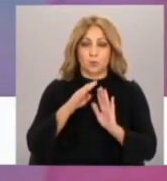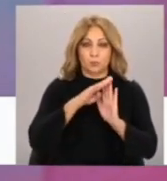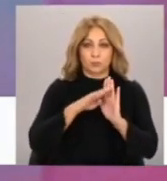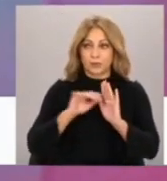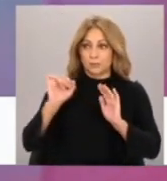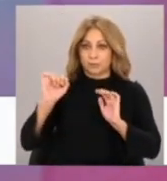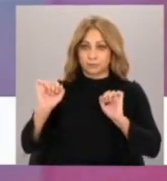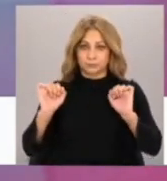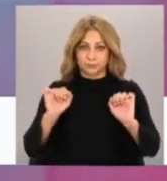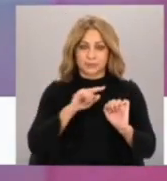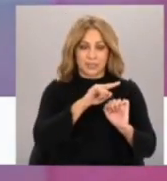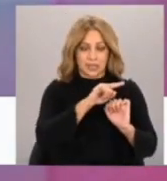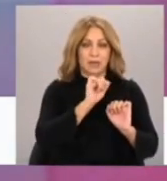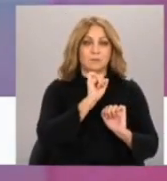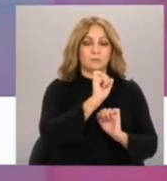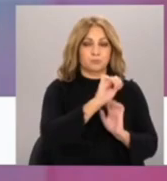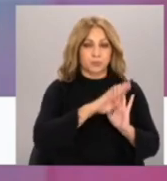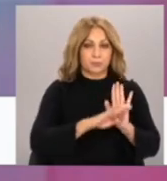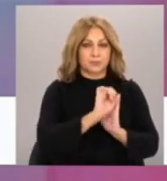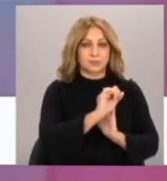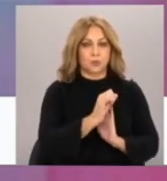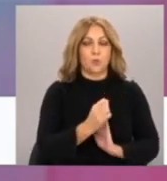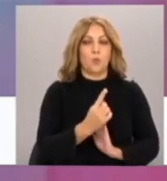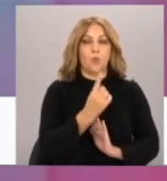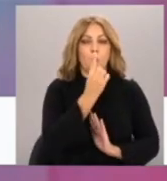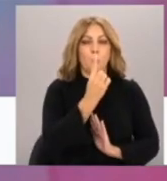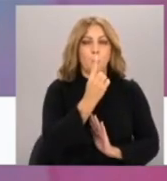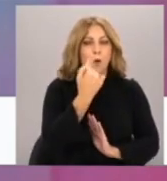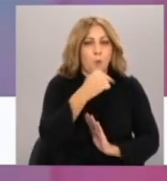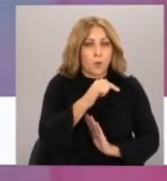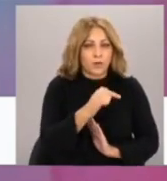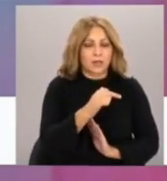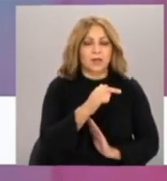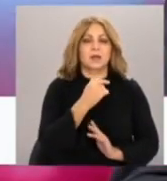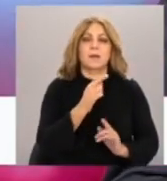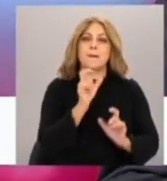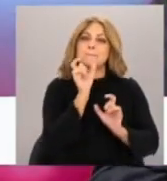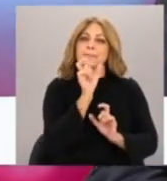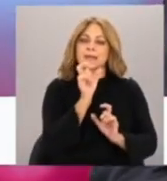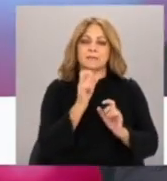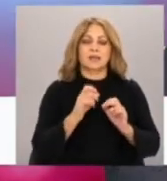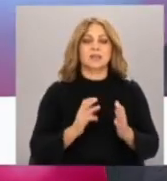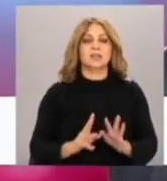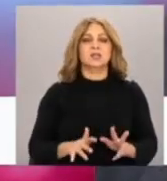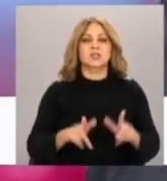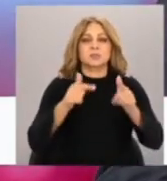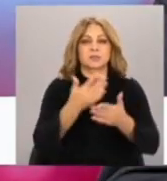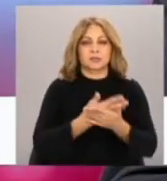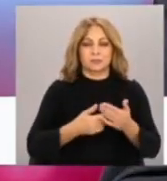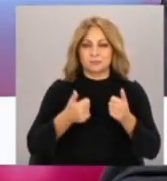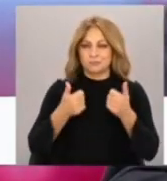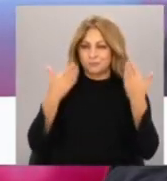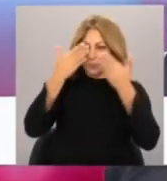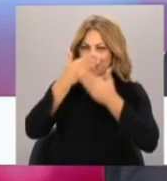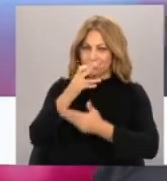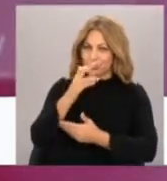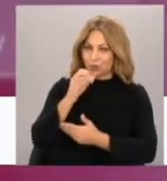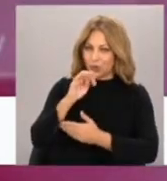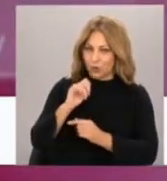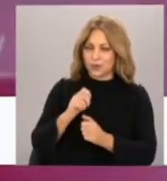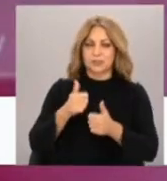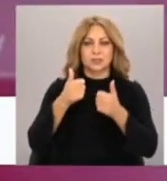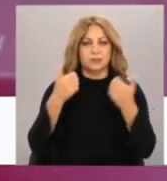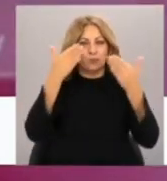uma vez a expressão crescimento econômico porque Rui Tavares boa noite boa noite rosa e boa noite Augusto de Figueiredo